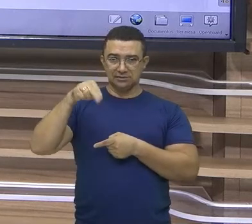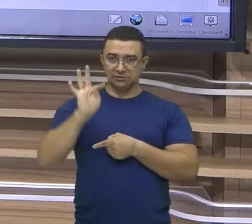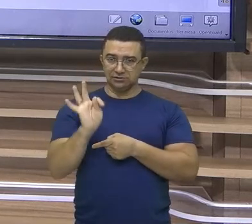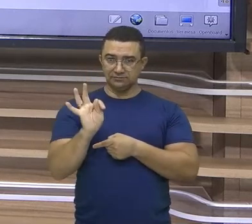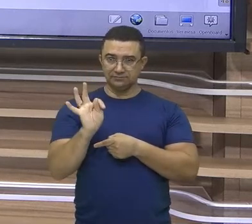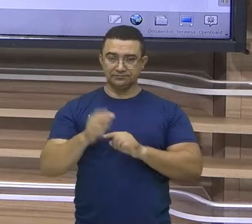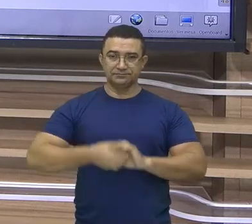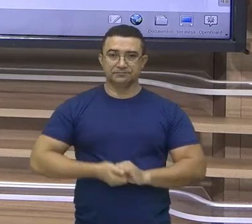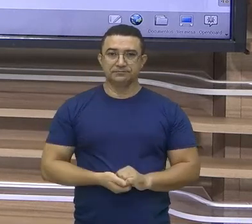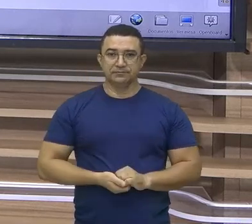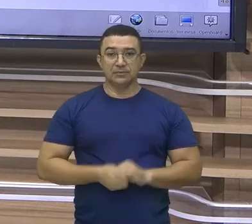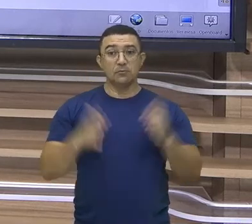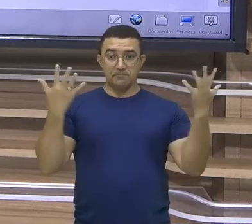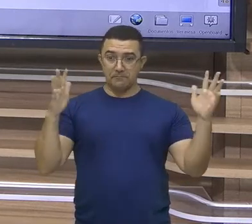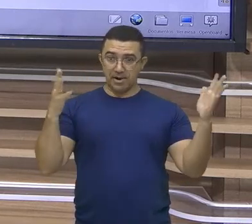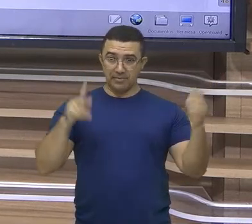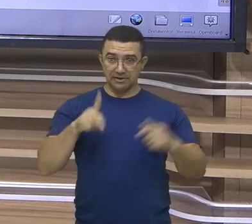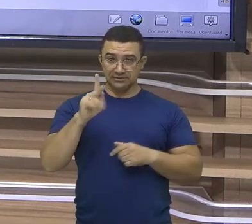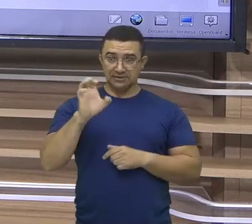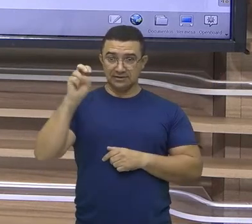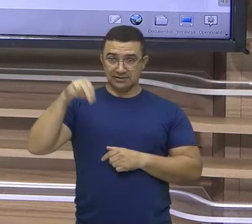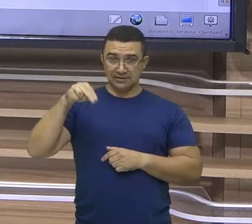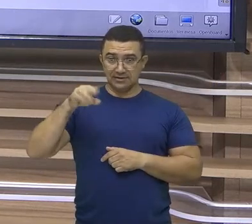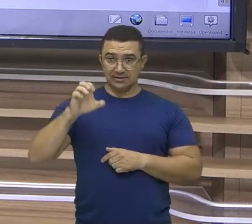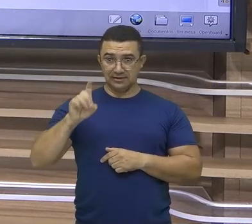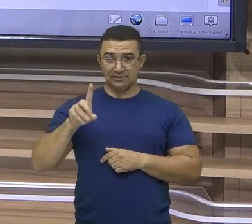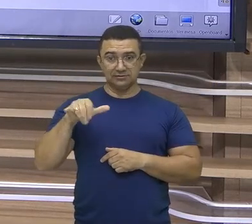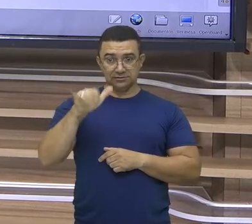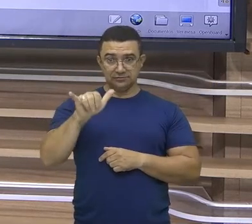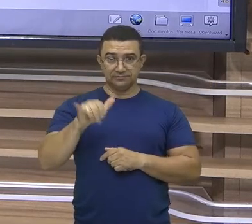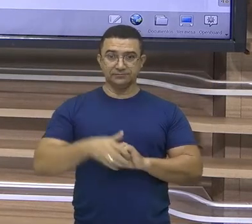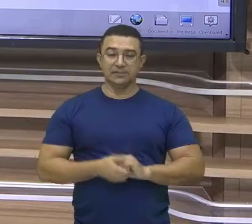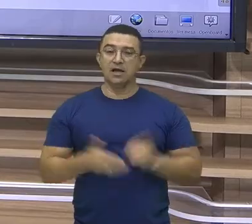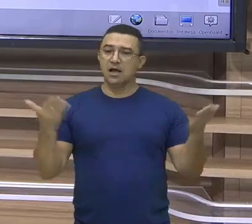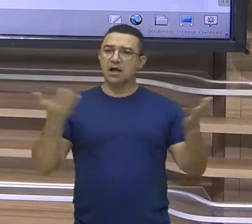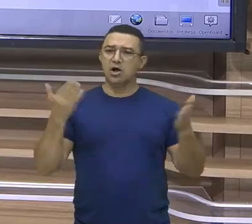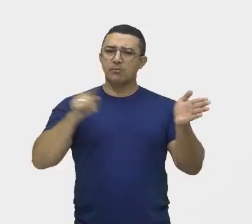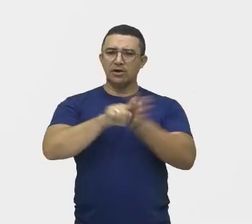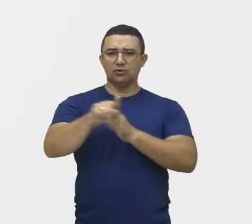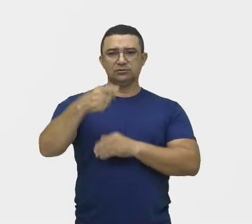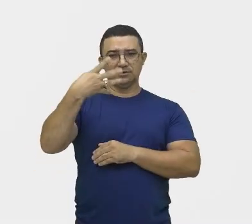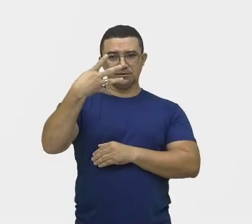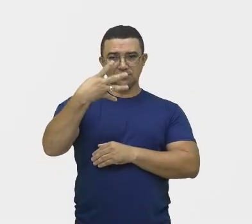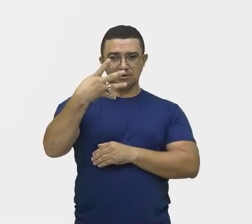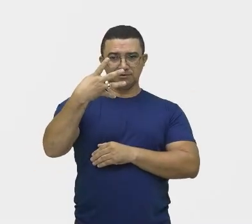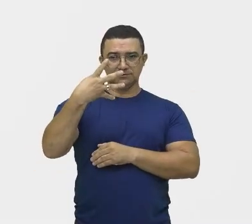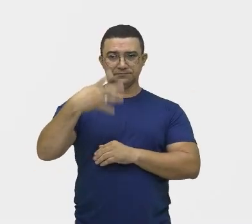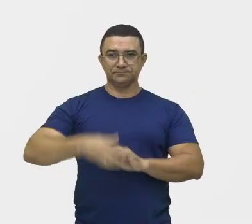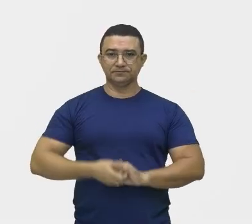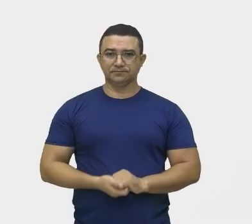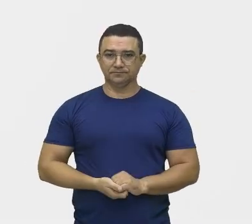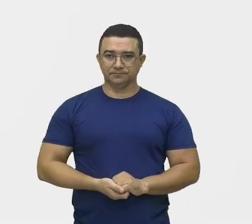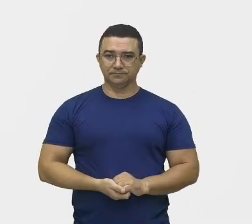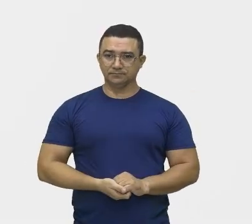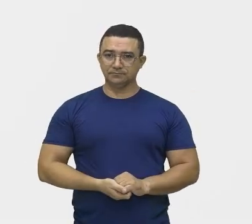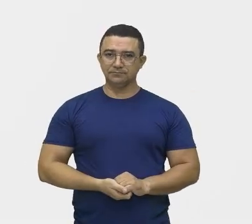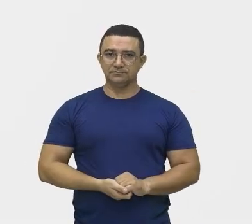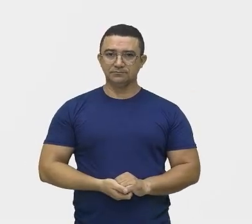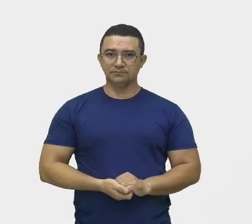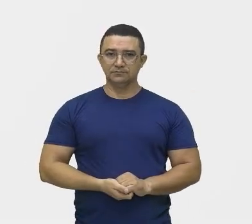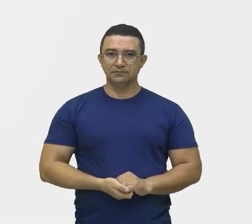a compreensão. Parabéns, Kennedy, parabéns a todos aqueles que acertaram. Vamos agora para a questão 4. Na nossa questão 4, nós